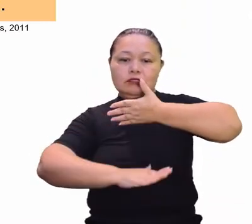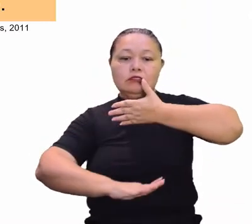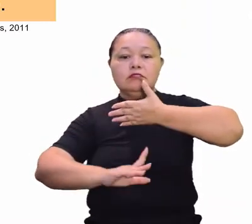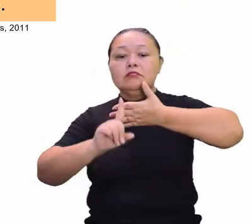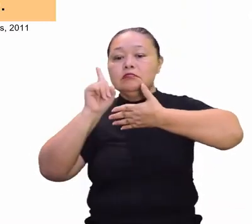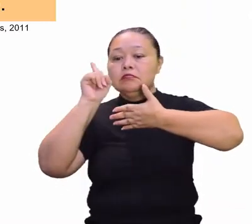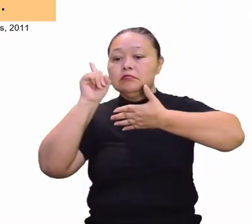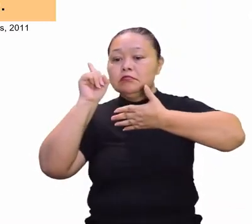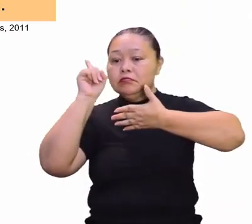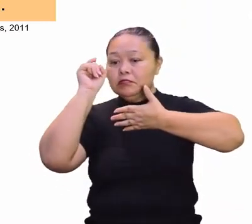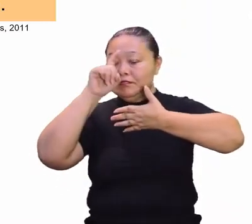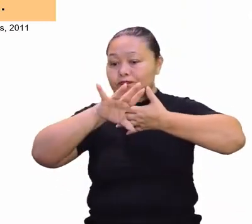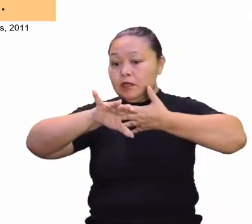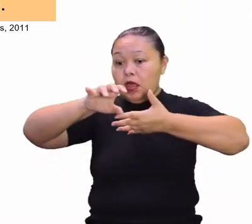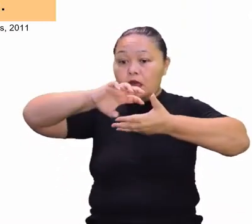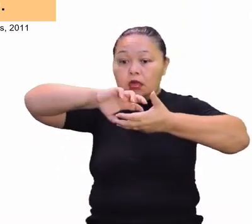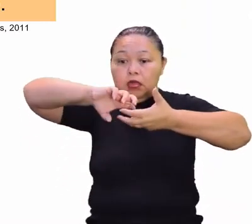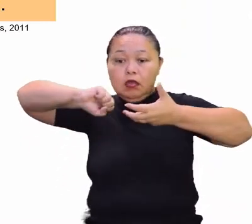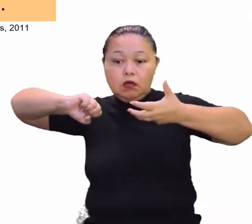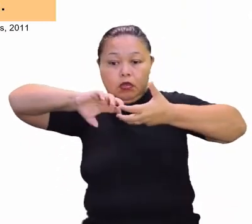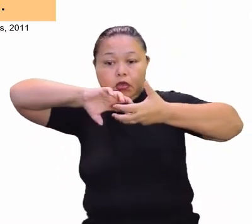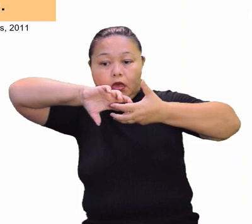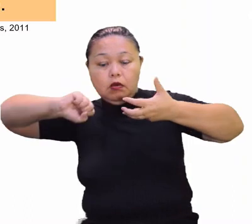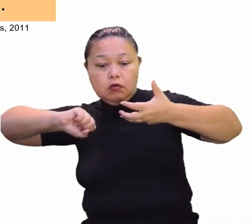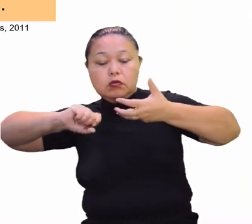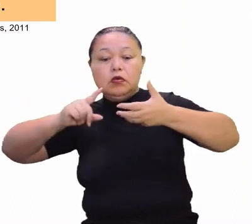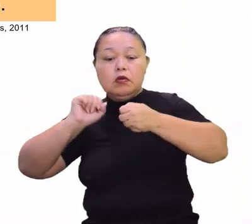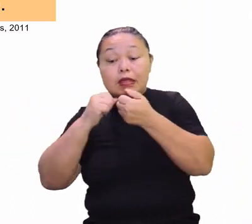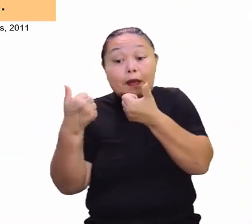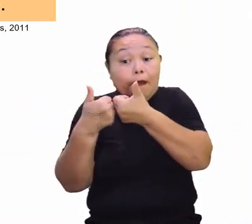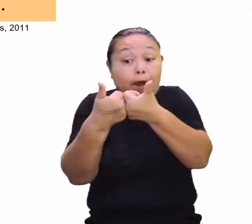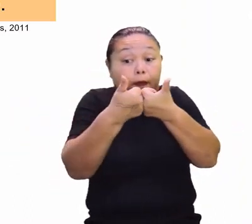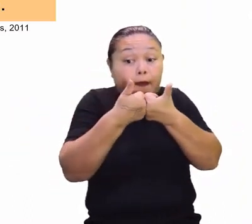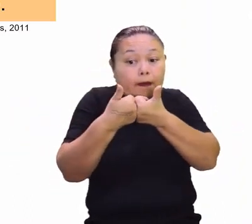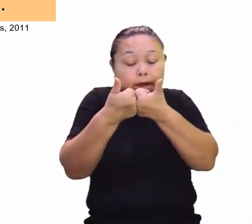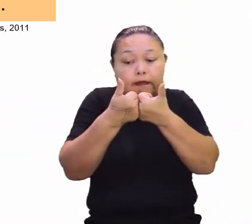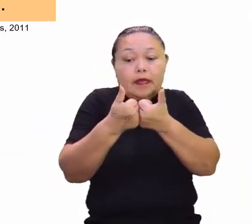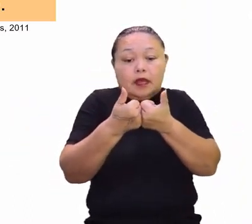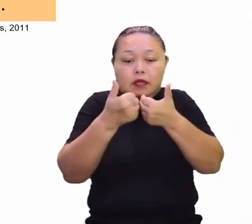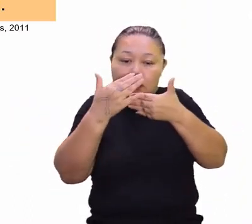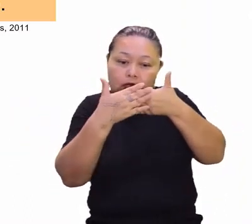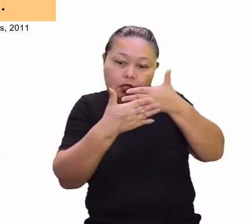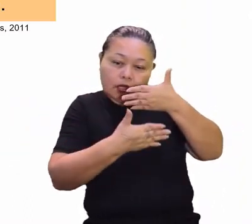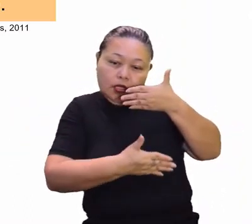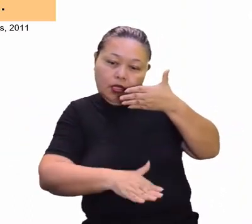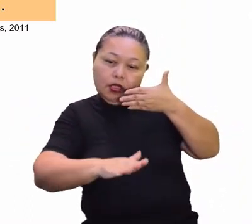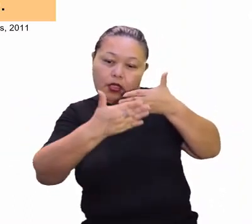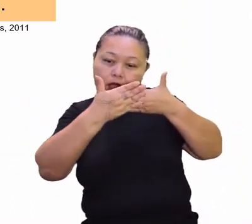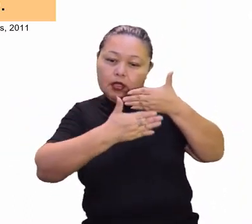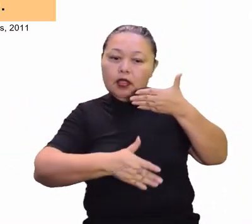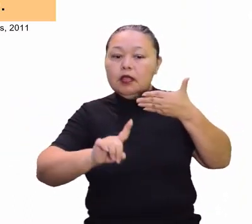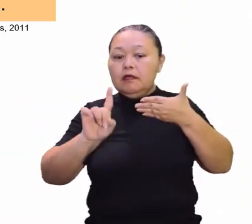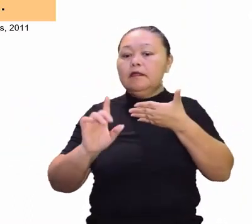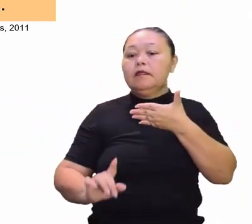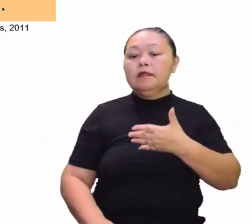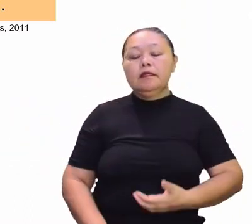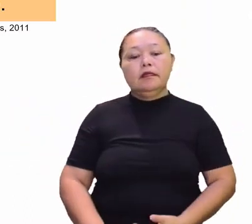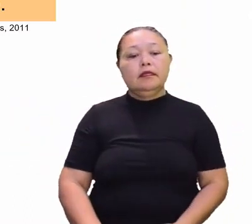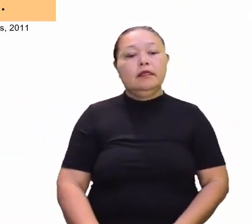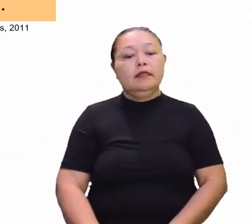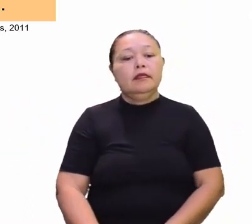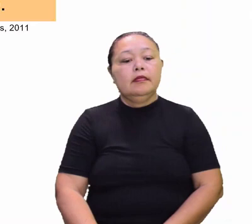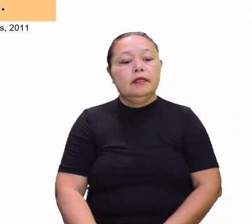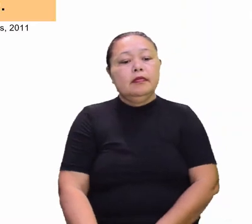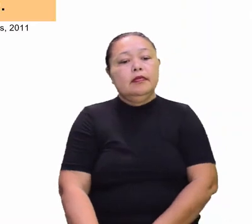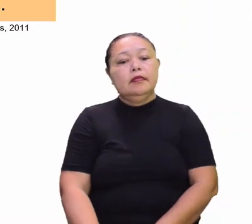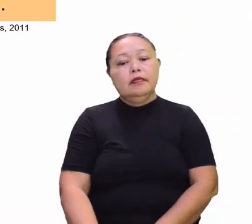de difícil mecanização. Pode estar nas encostas, né? Já, lugares íngremes, né? Exatamente.